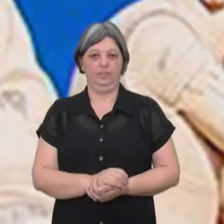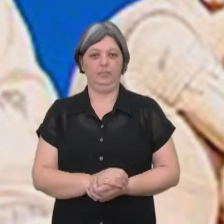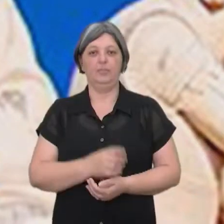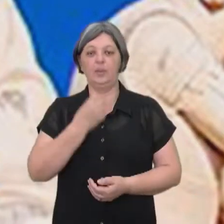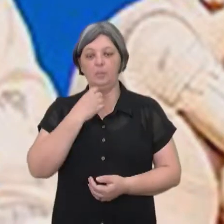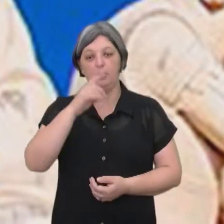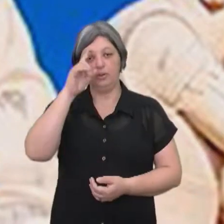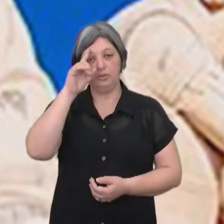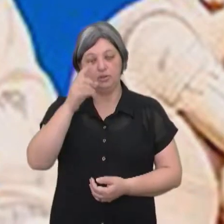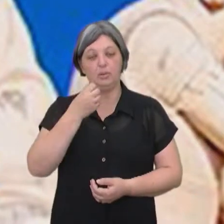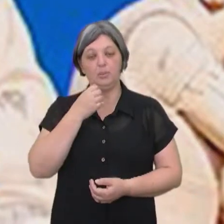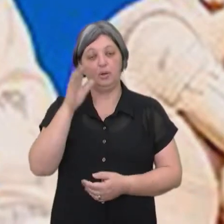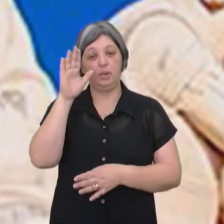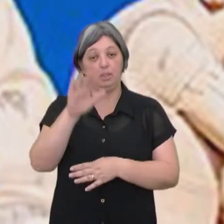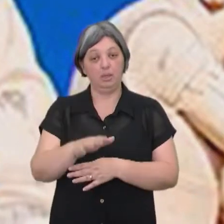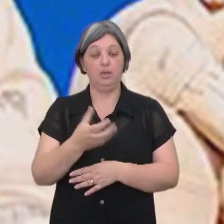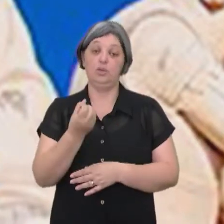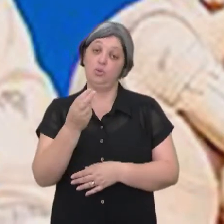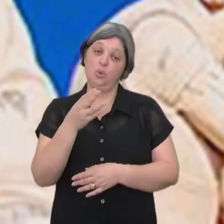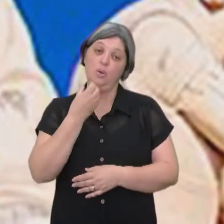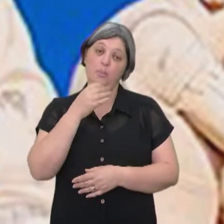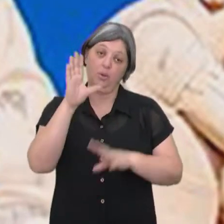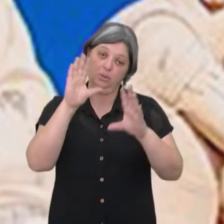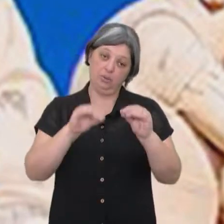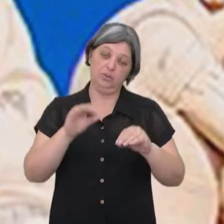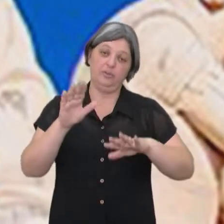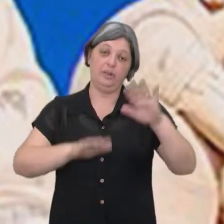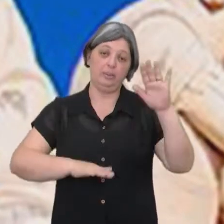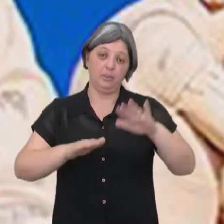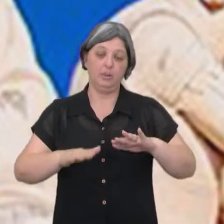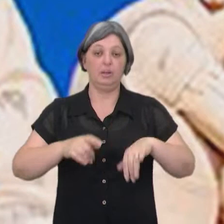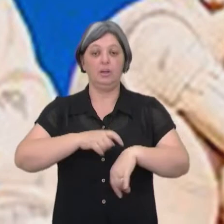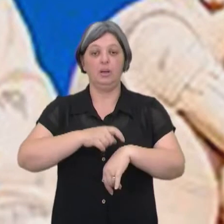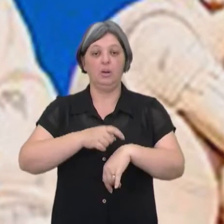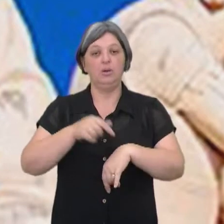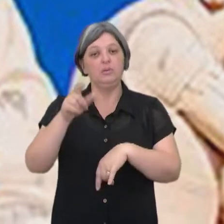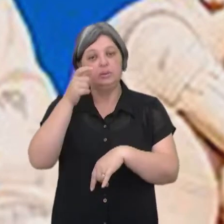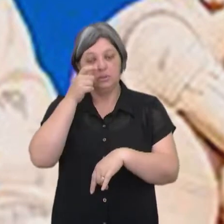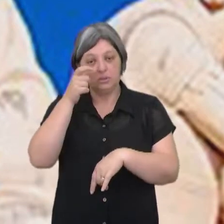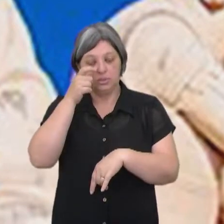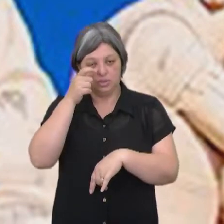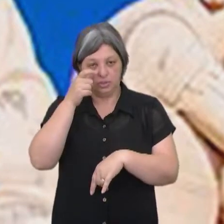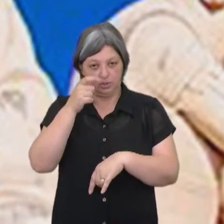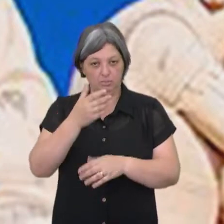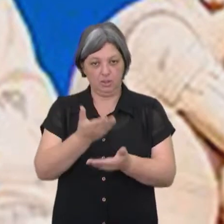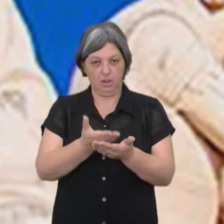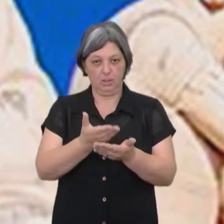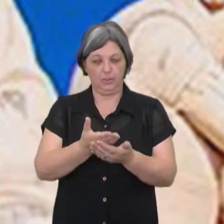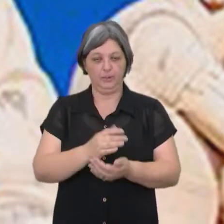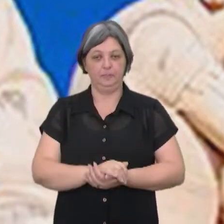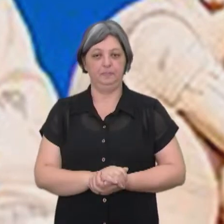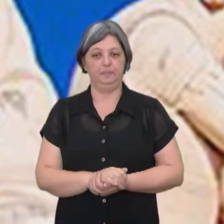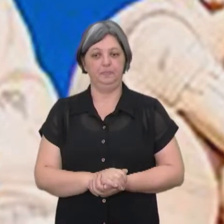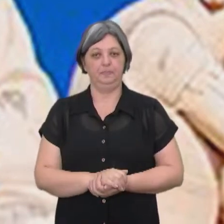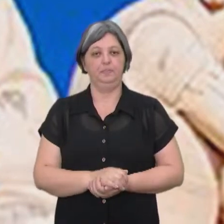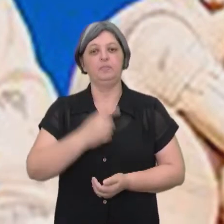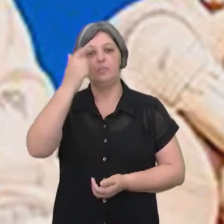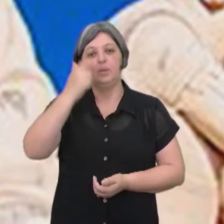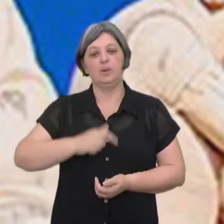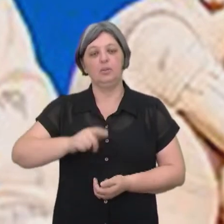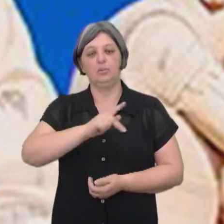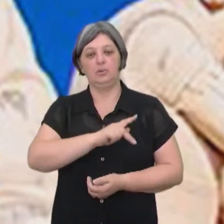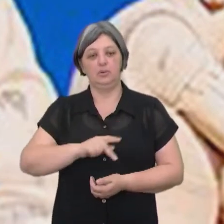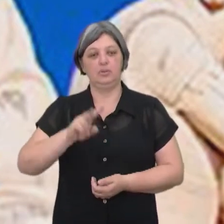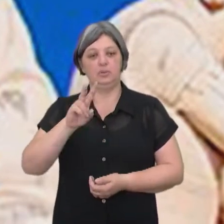Bom dia, boa tarde ou boa noite, vai depender do momento que você vai estar assistindo essa aula, né? Eu sou o